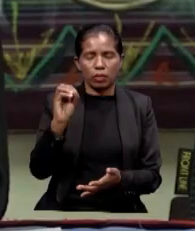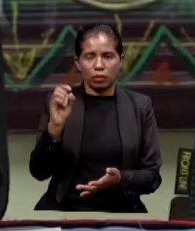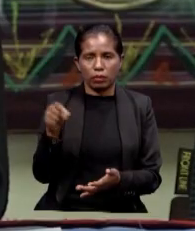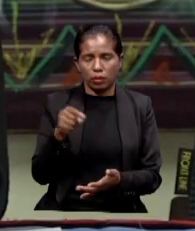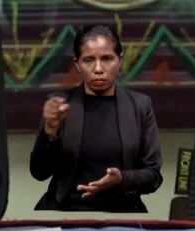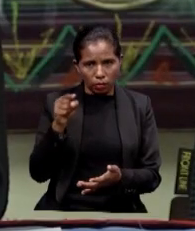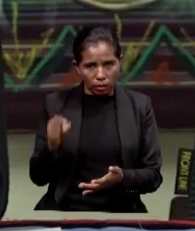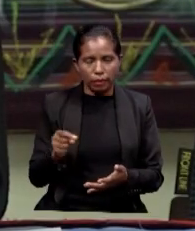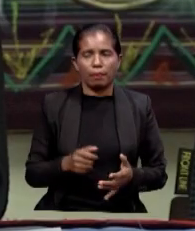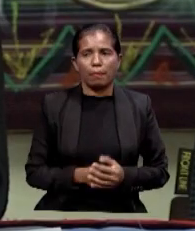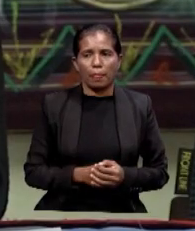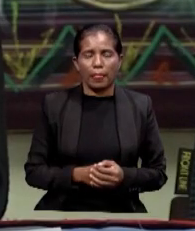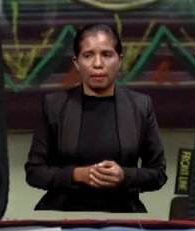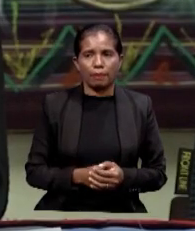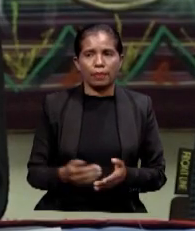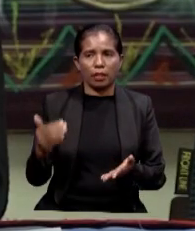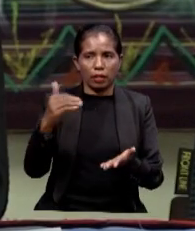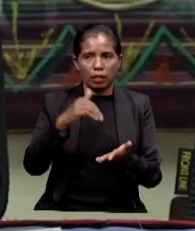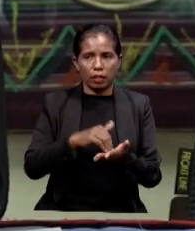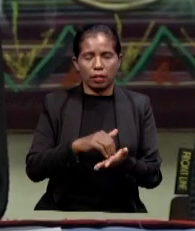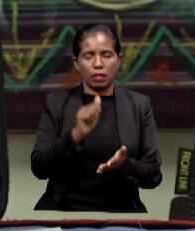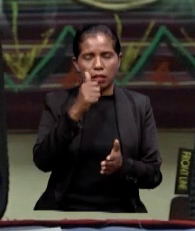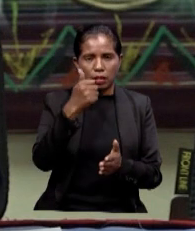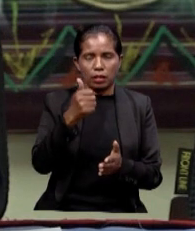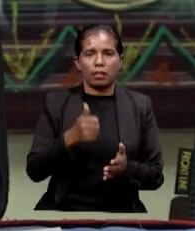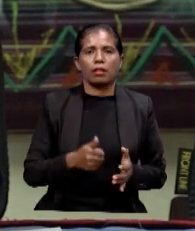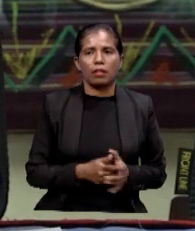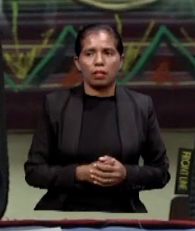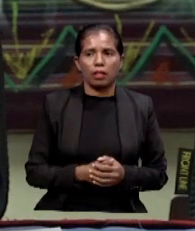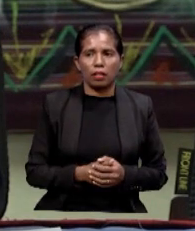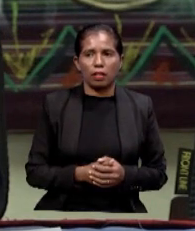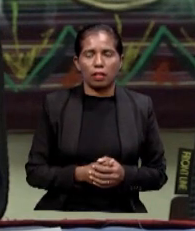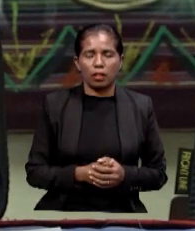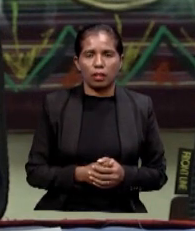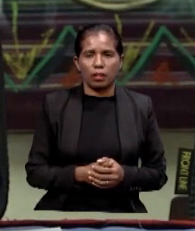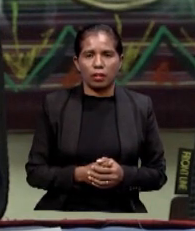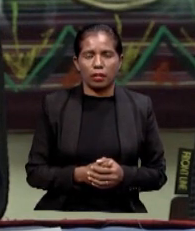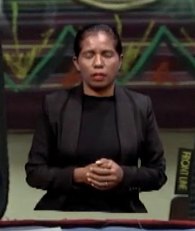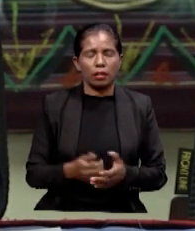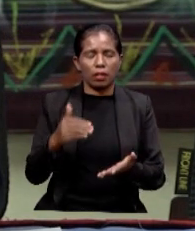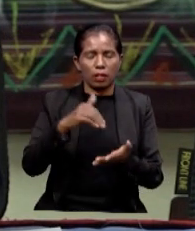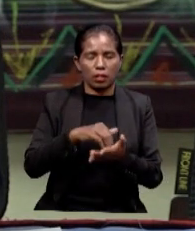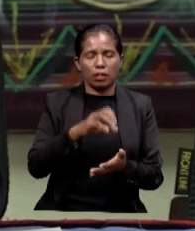99,97%, reprovados 10, equivale a